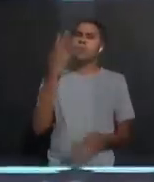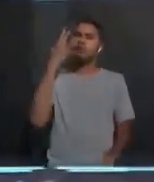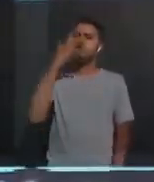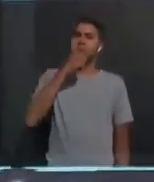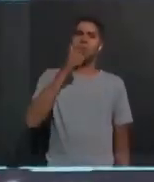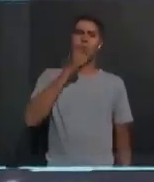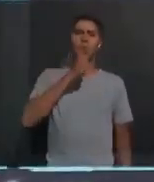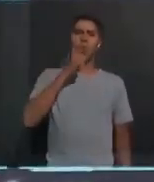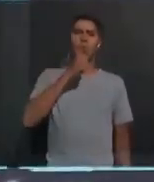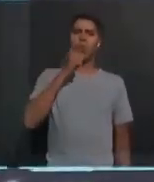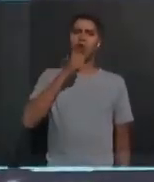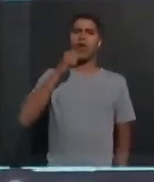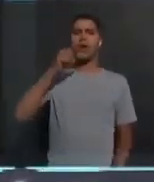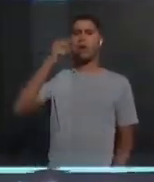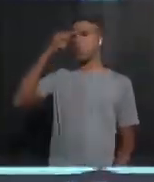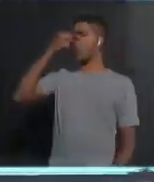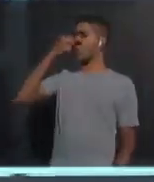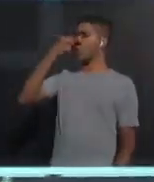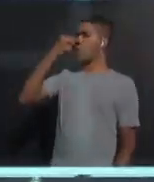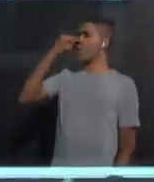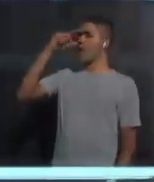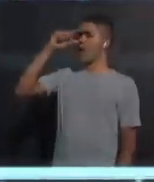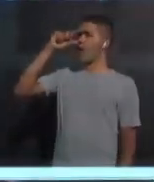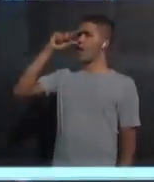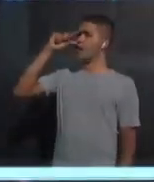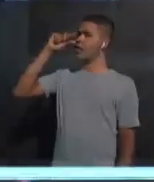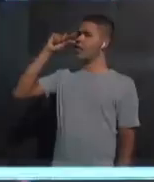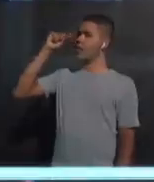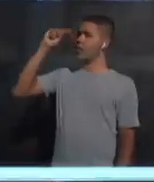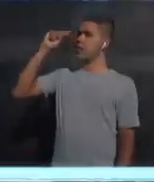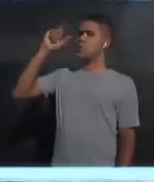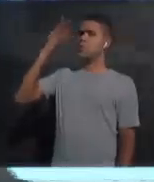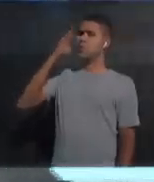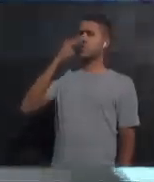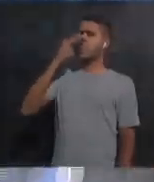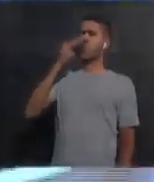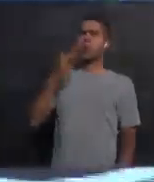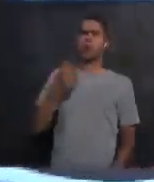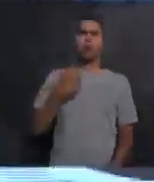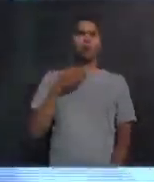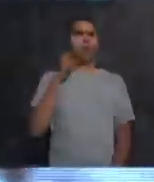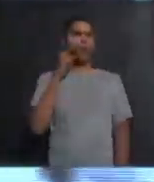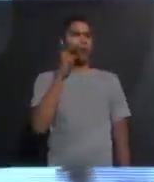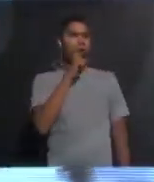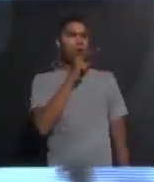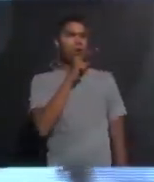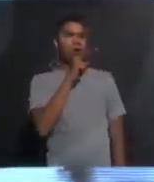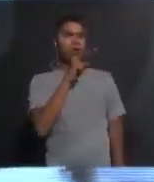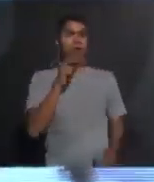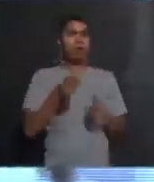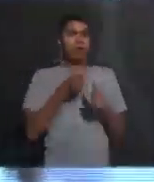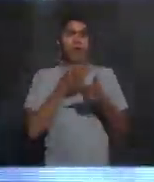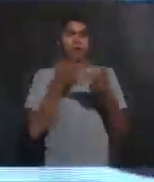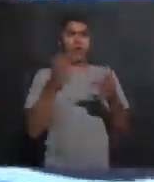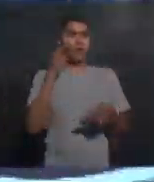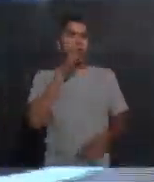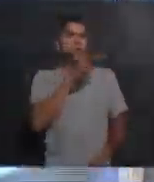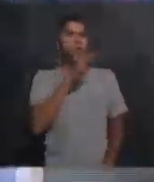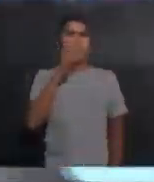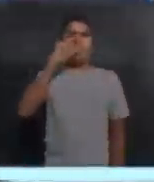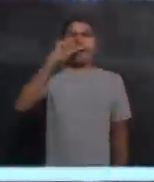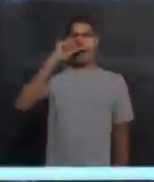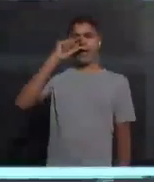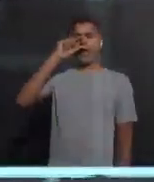mulher com o nariz empinado meu deus a minha paixão eu já chegava pra mulher olhando o nariz dela que mulher de